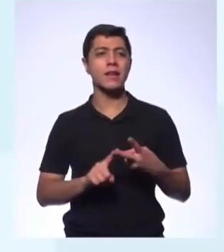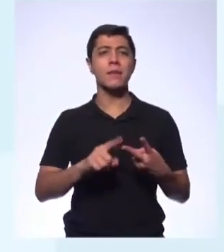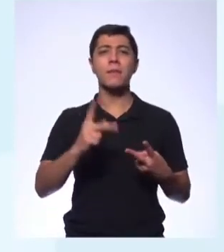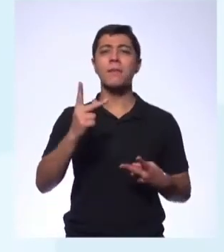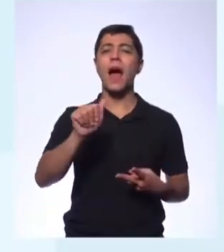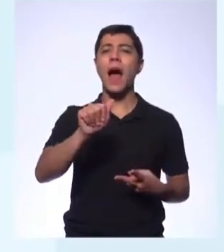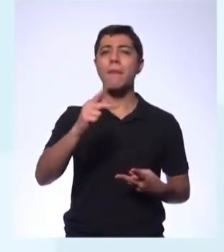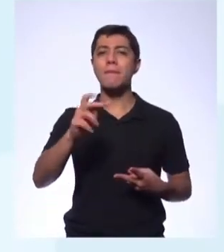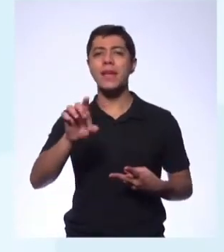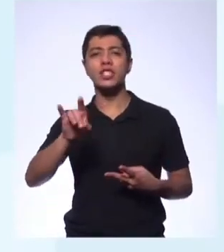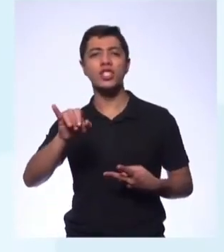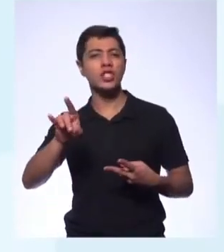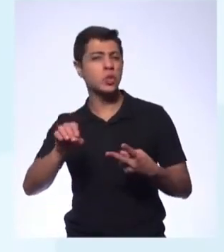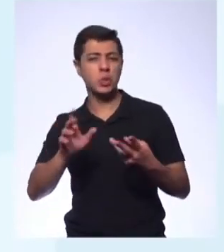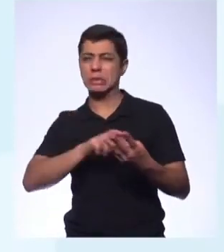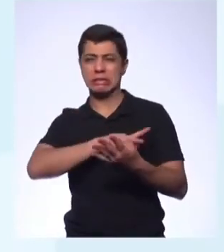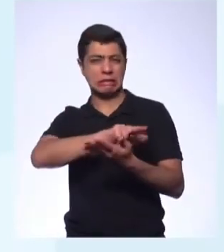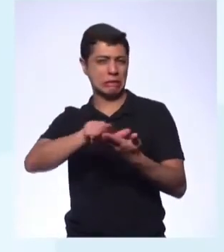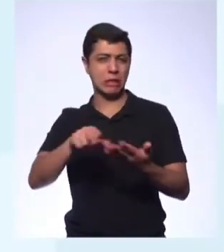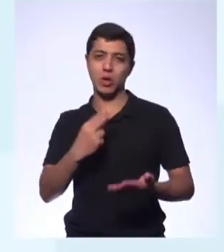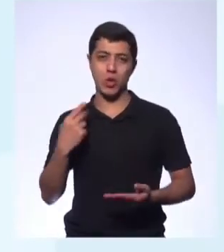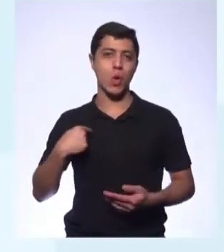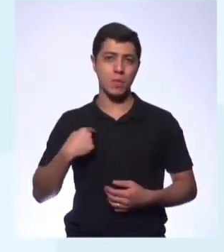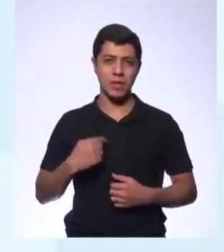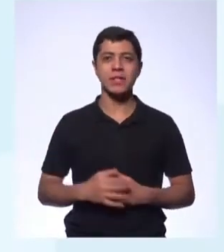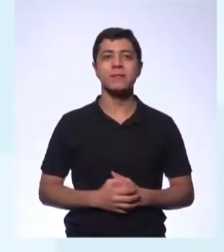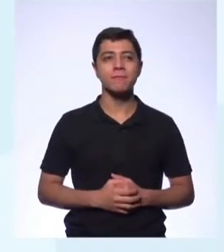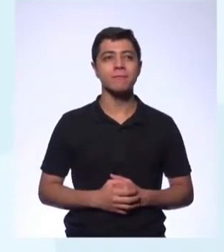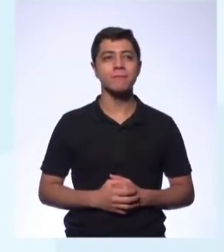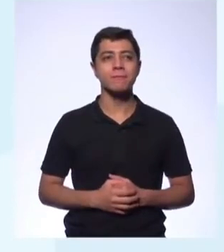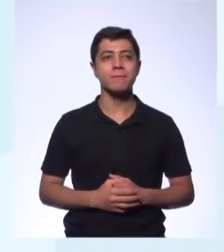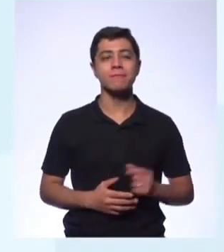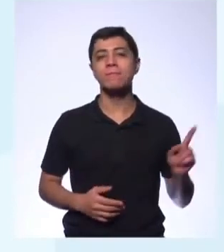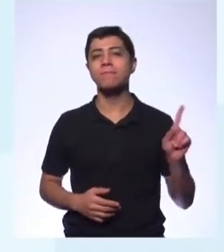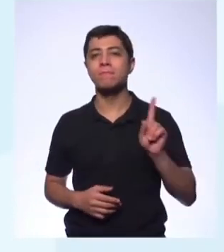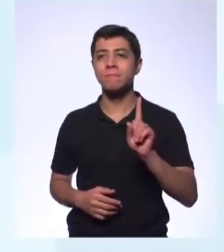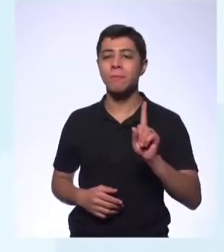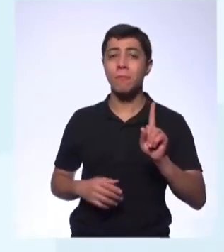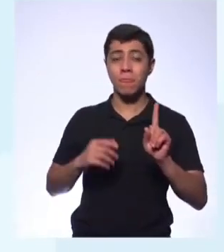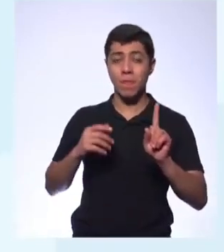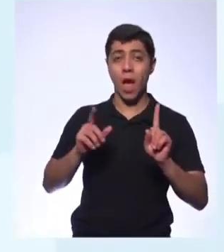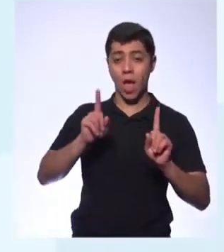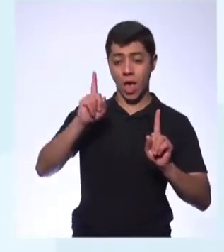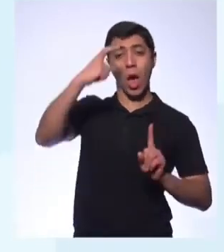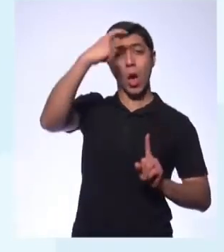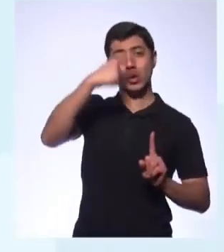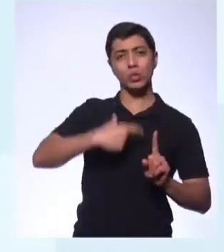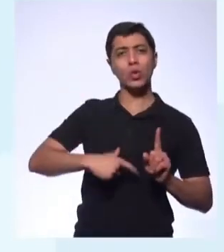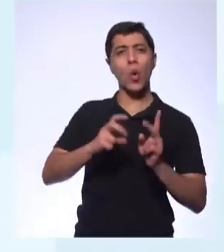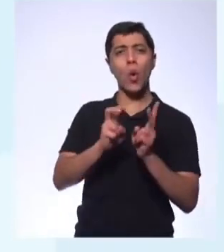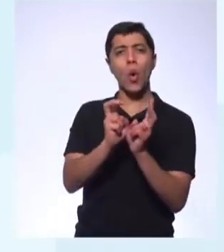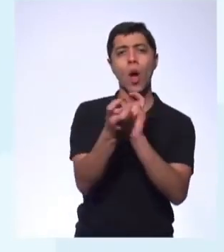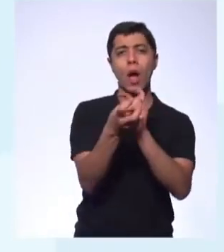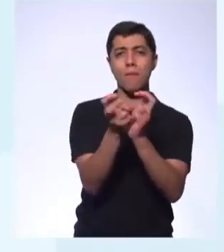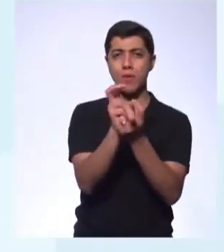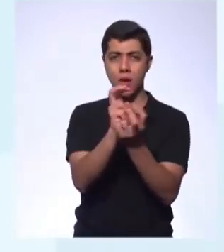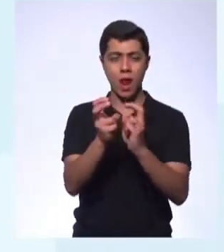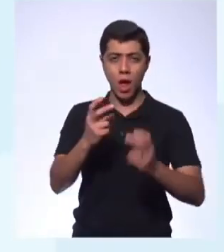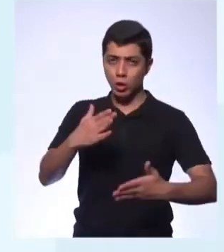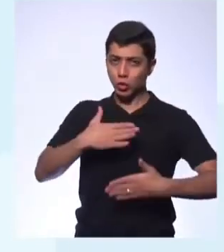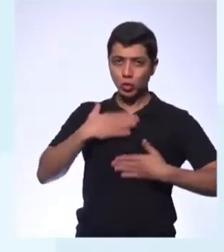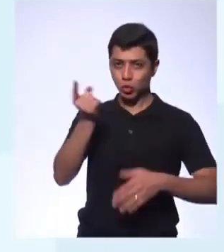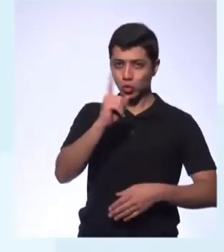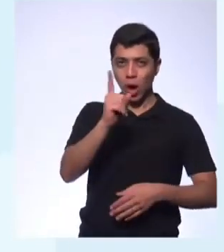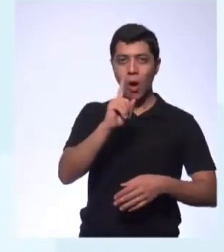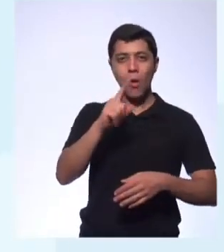tal. Gente, eu sou capoeira. Não me assustam, não. Passo uma rasteira, tudo vai